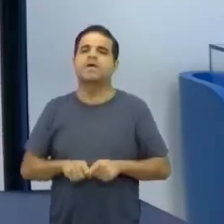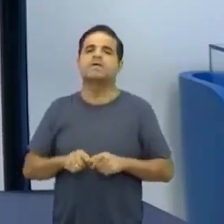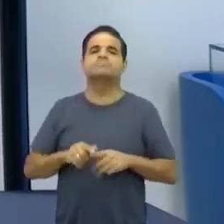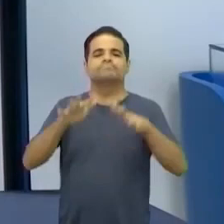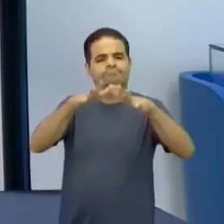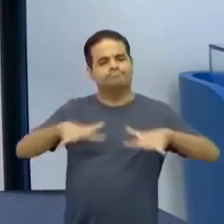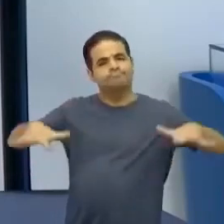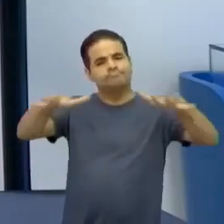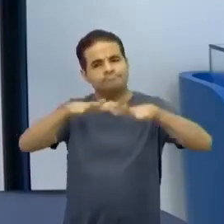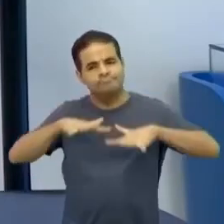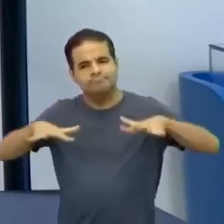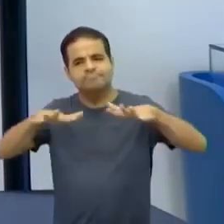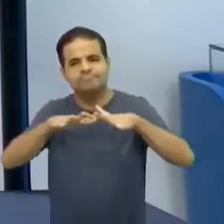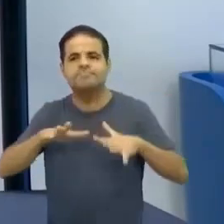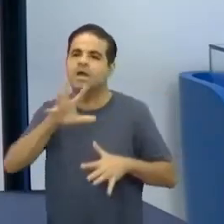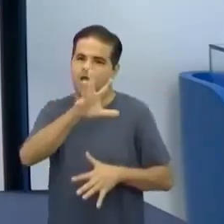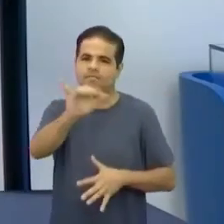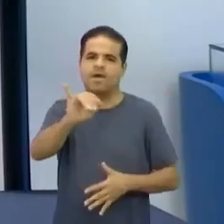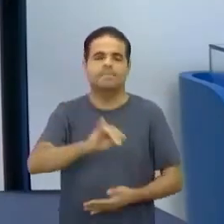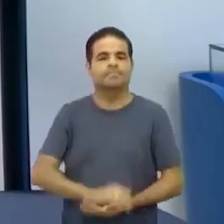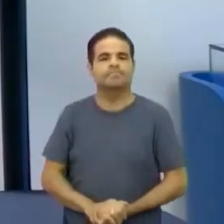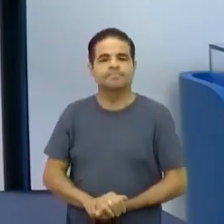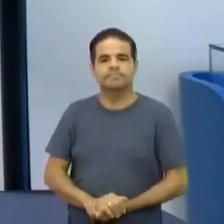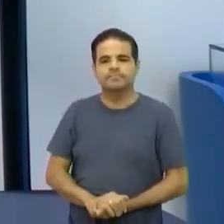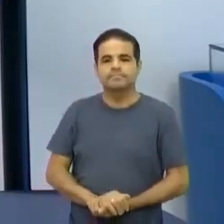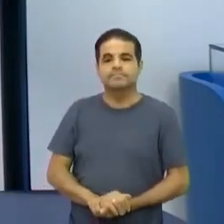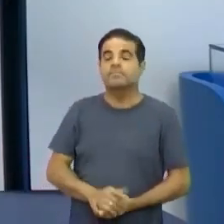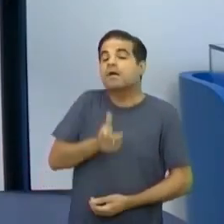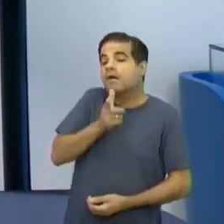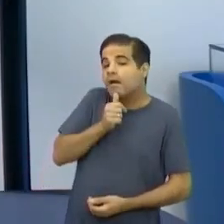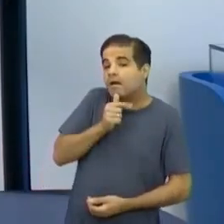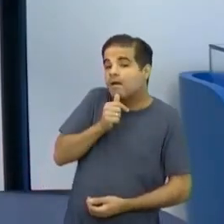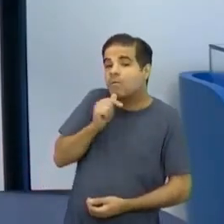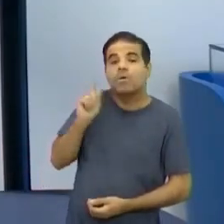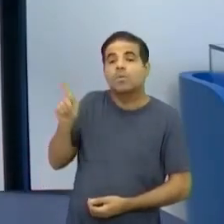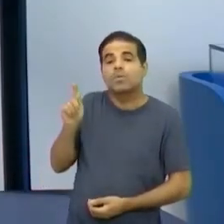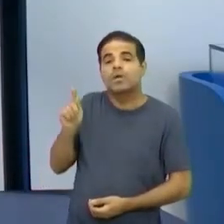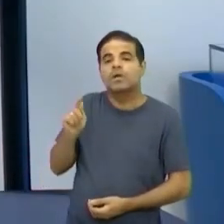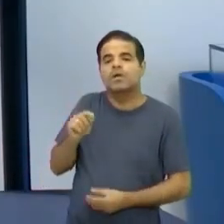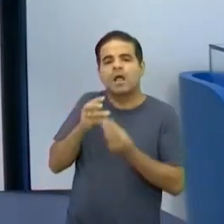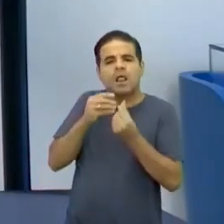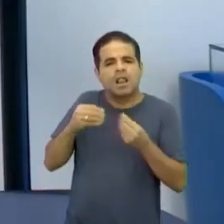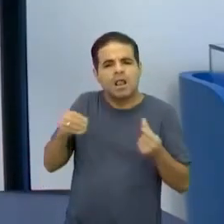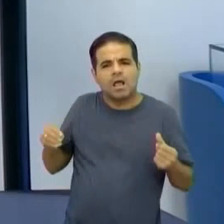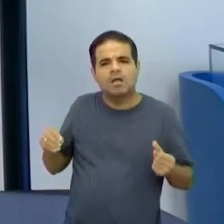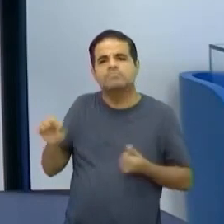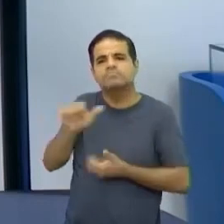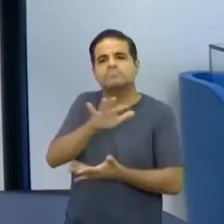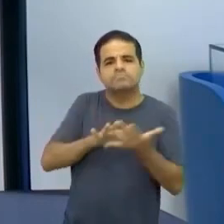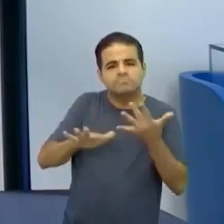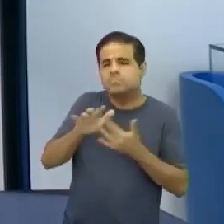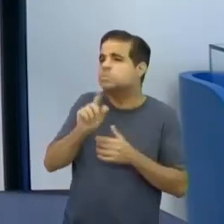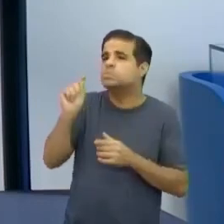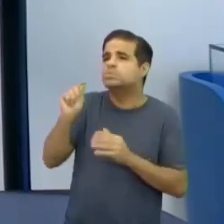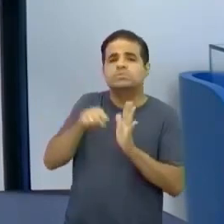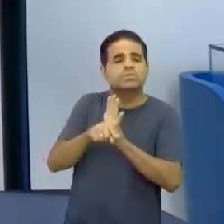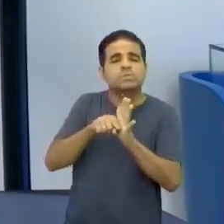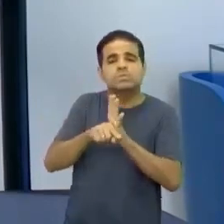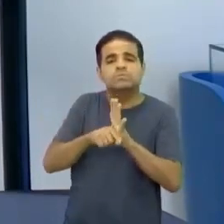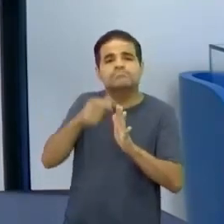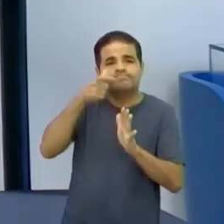ambiental, certo? Muito bem. Água, solvente universal. Então, nosso componente aqui nós vamos fazer o